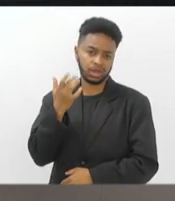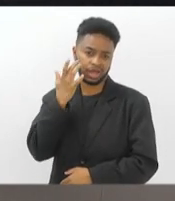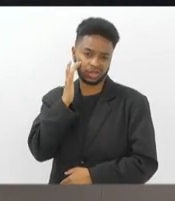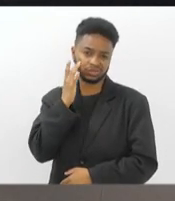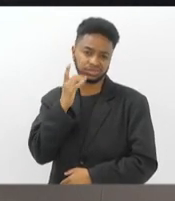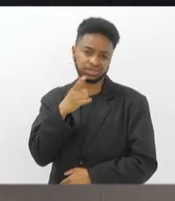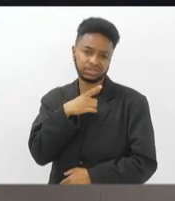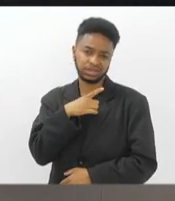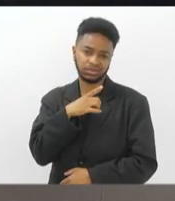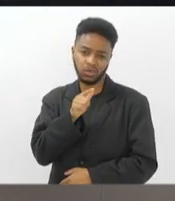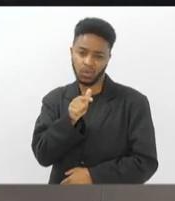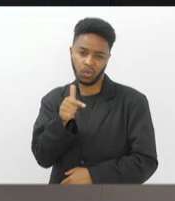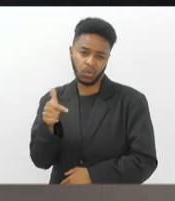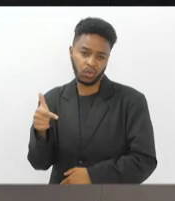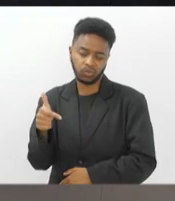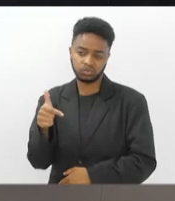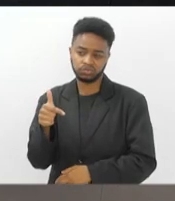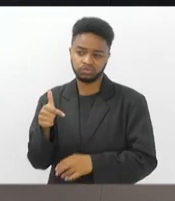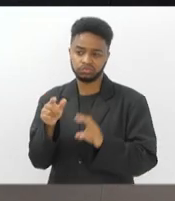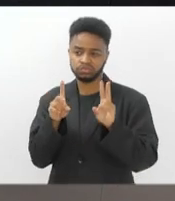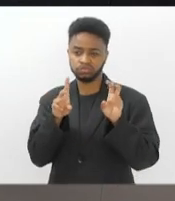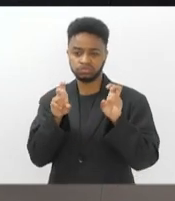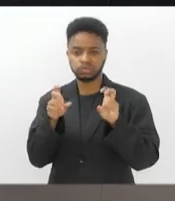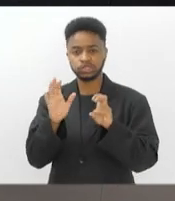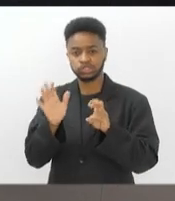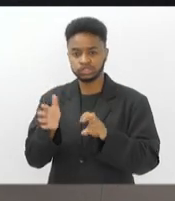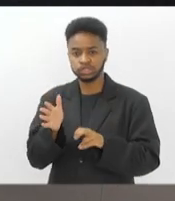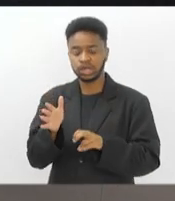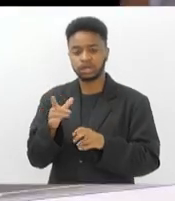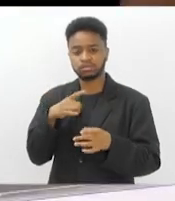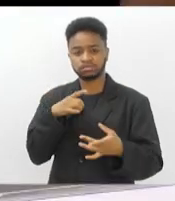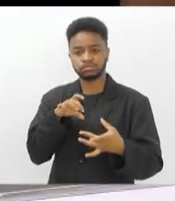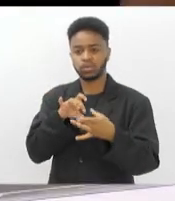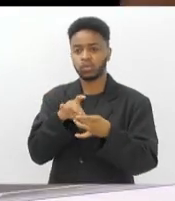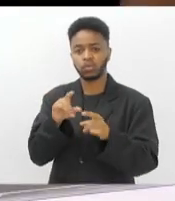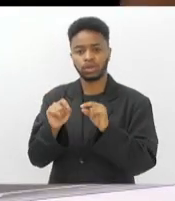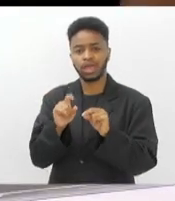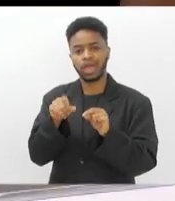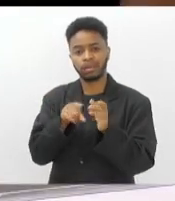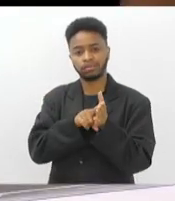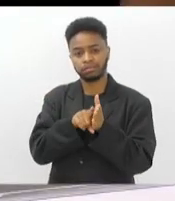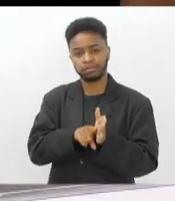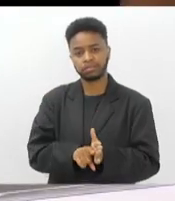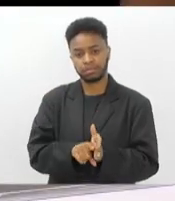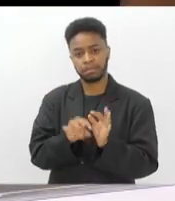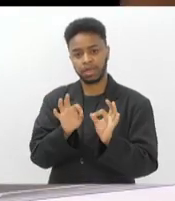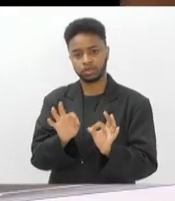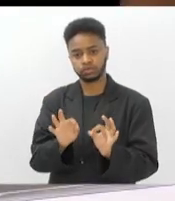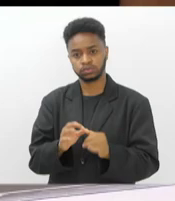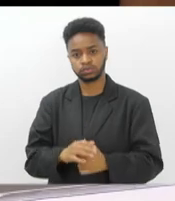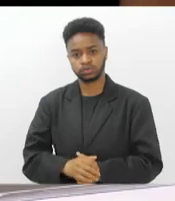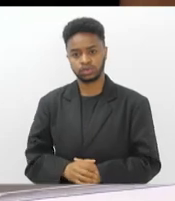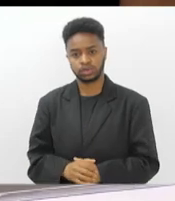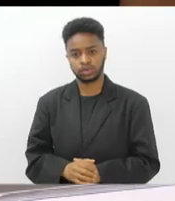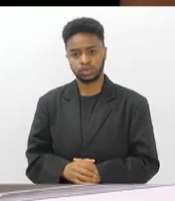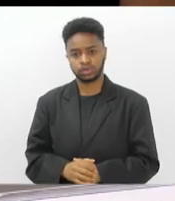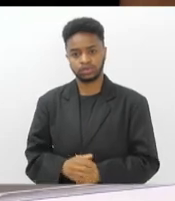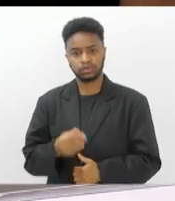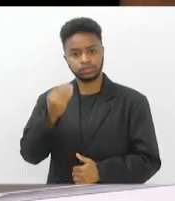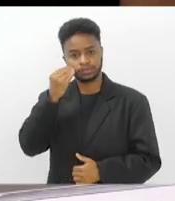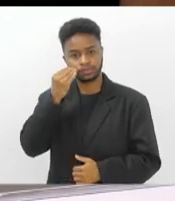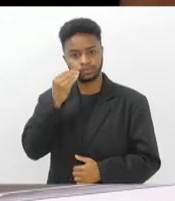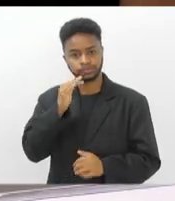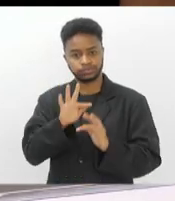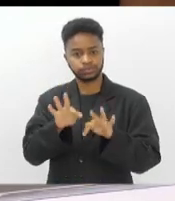outro cunho mesmo já já entra na linha que é mesmo investigativa né PR conclusão dos